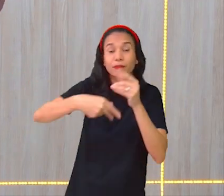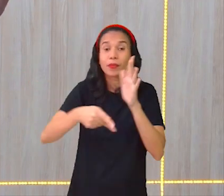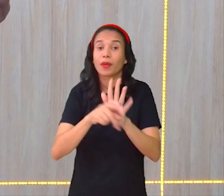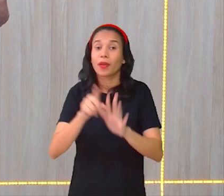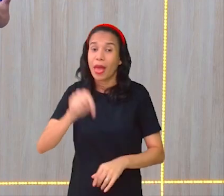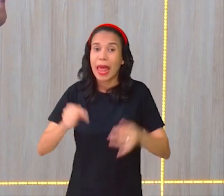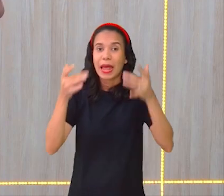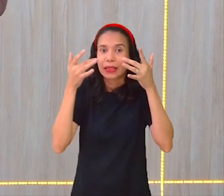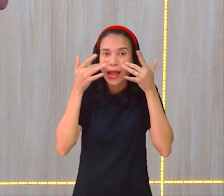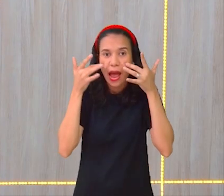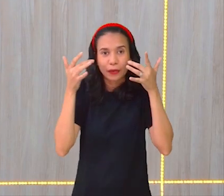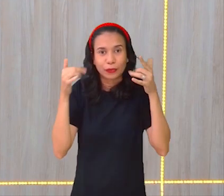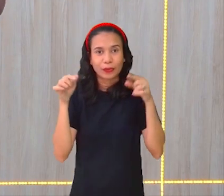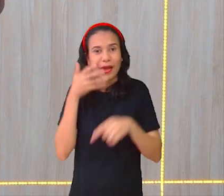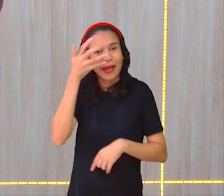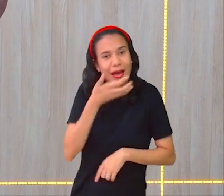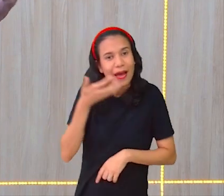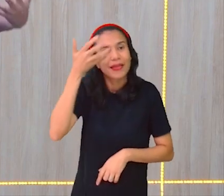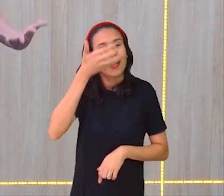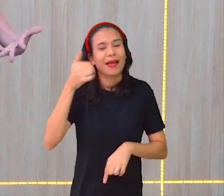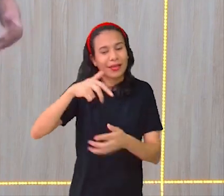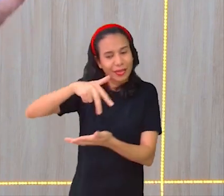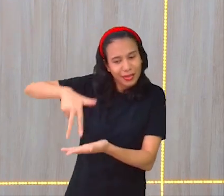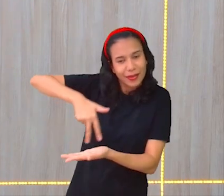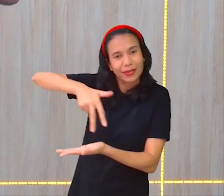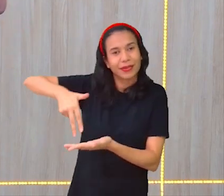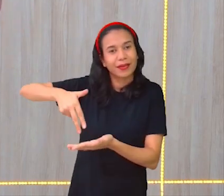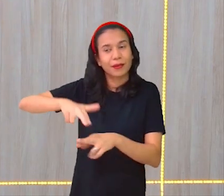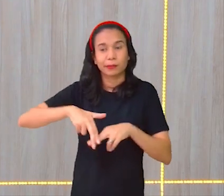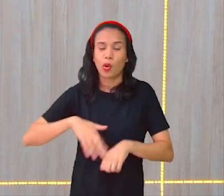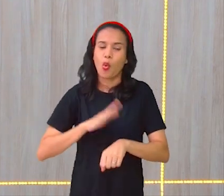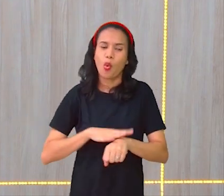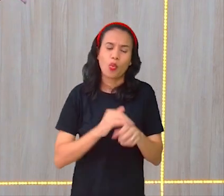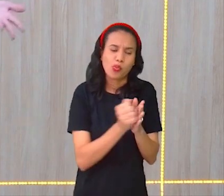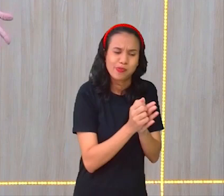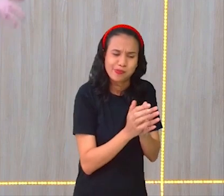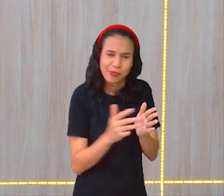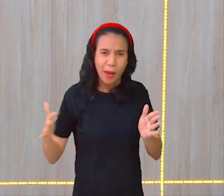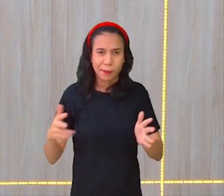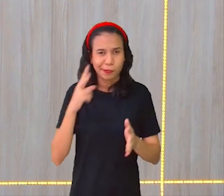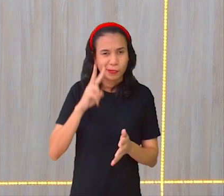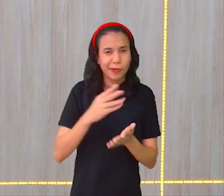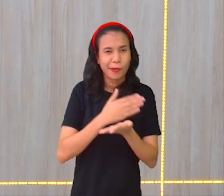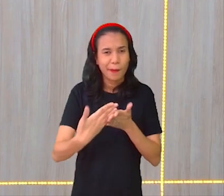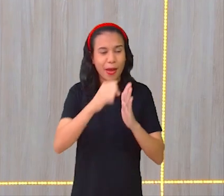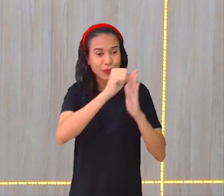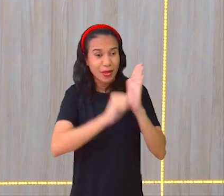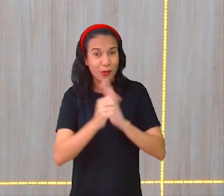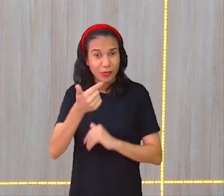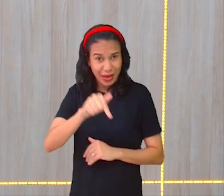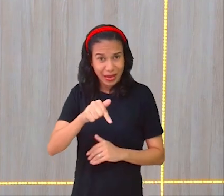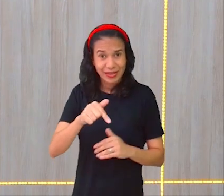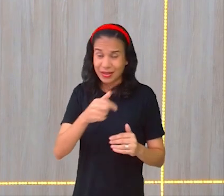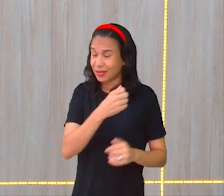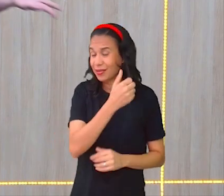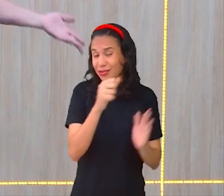folguedo teatralizado, cantado e dançado. Ao longo do tempo, minha gente, porque veja, do século XIII até hoje, muita